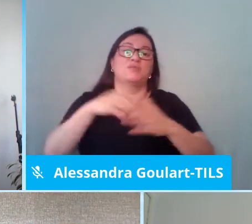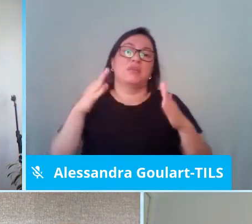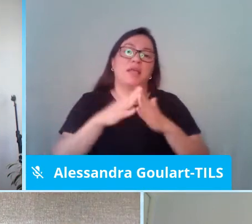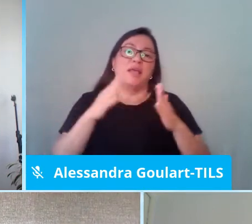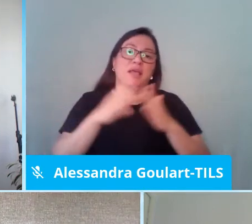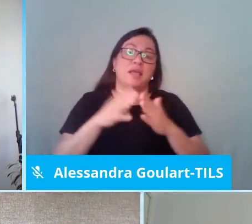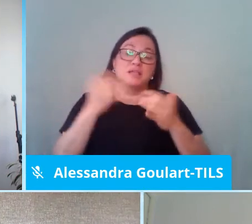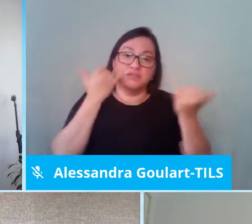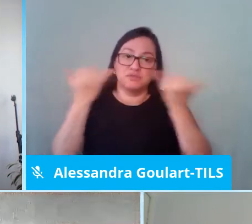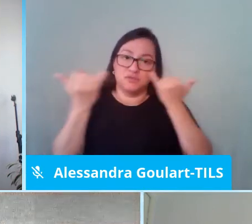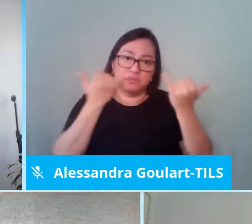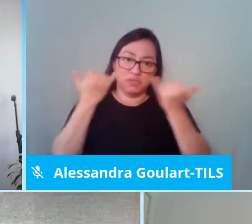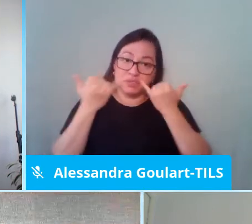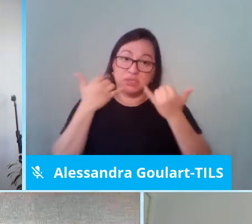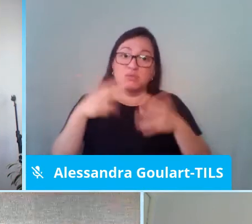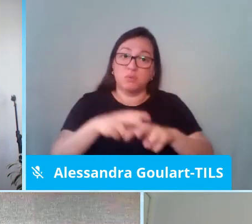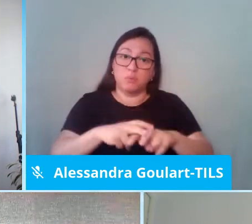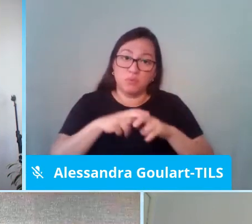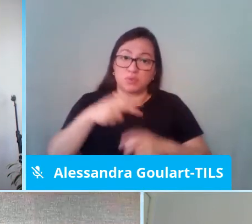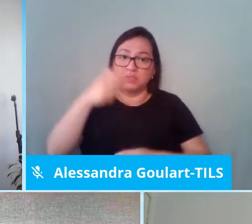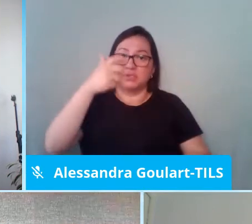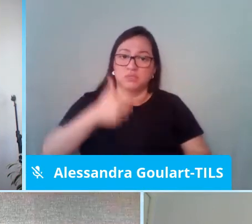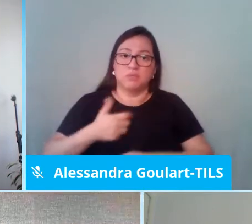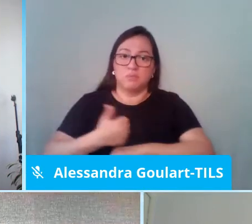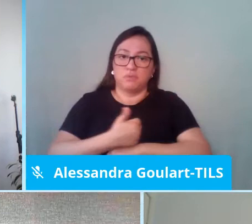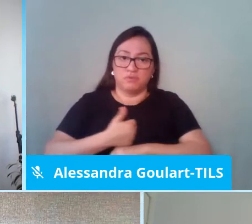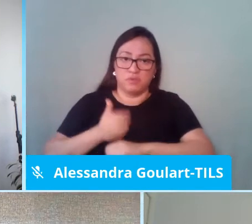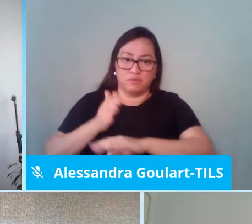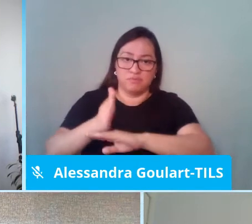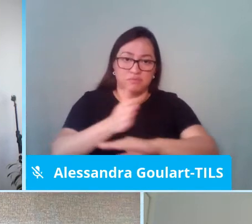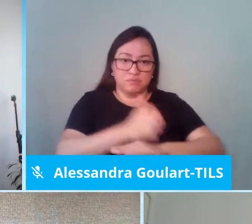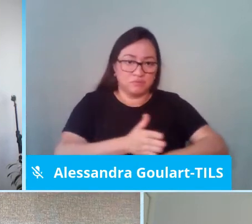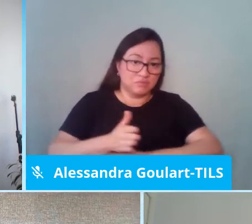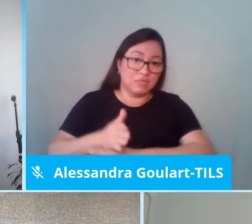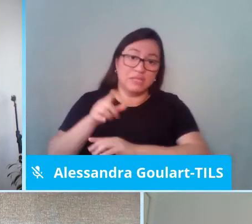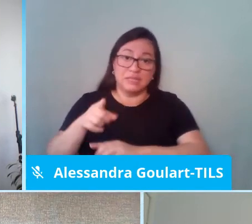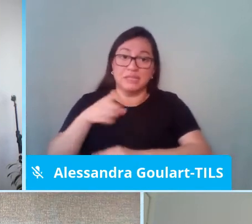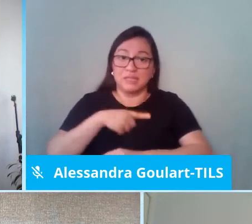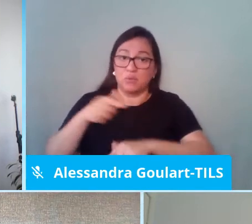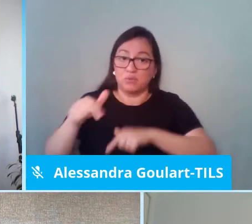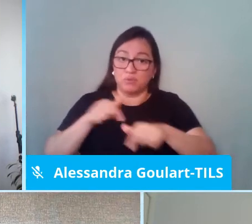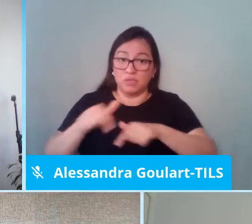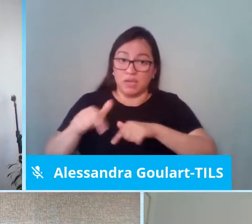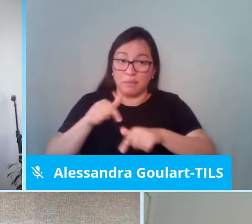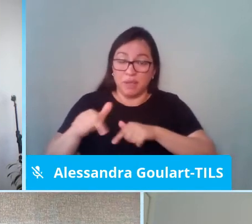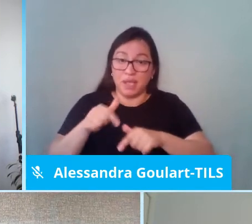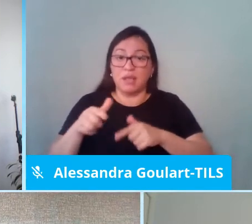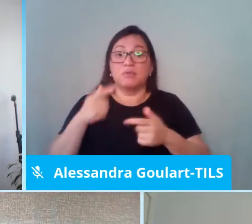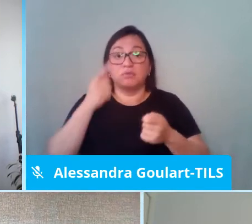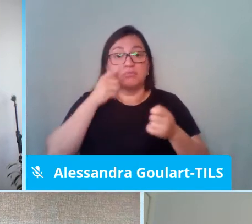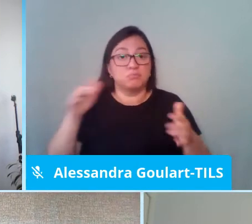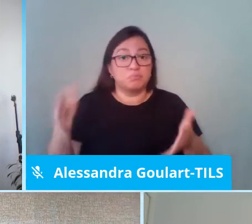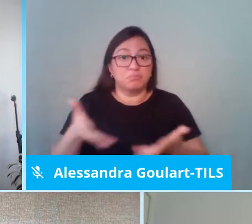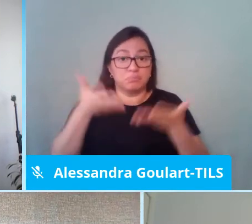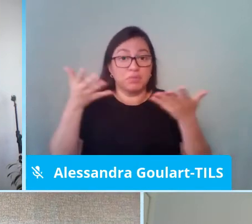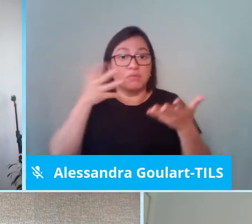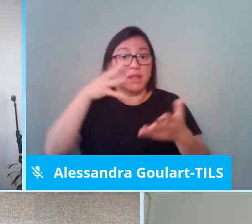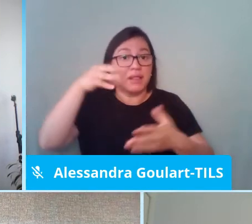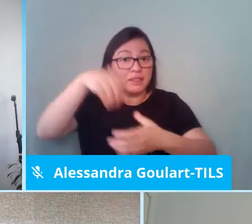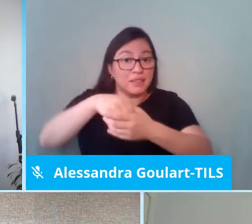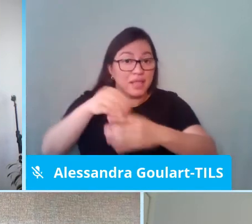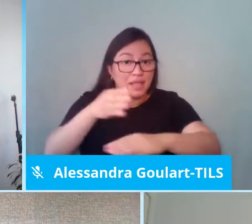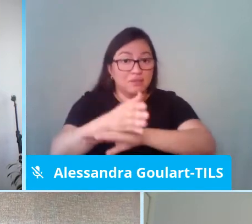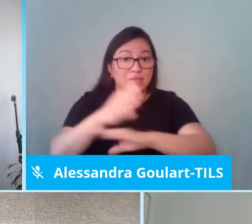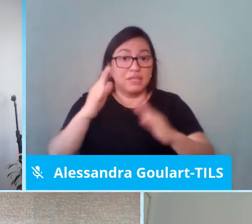que tanto os visitadores quanto os ACS, vocês têm um trabalho que muitas vezes é privilegiado por estar dentro da casa, mas vocês